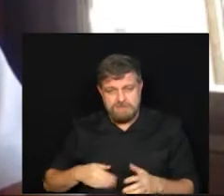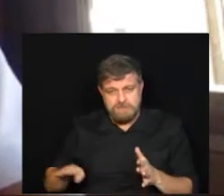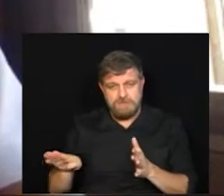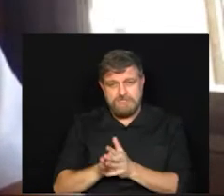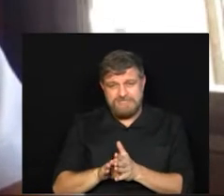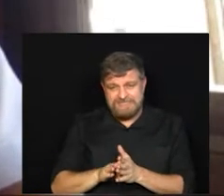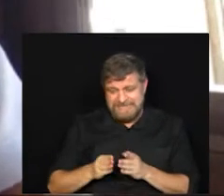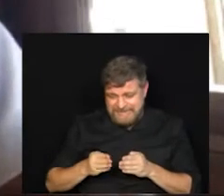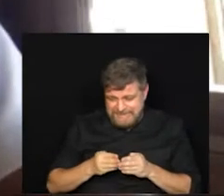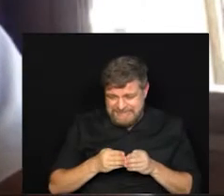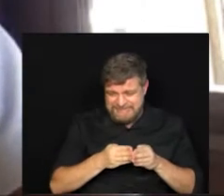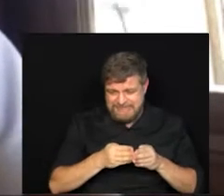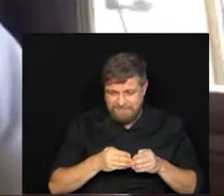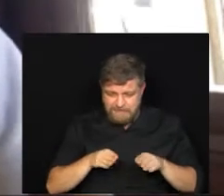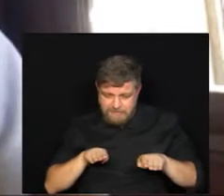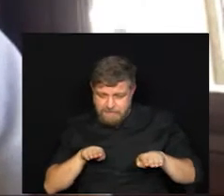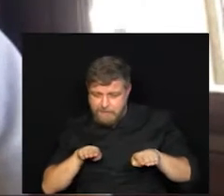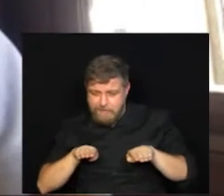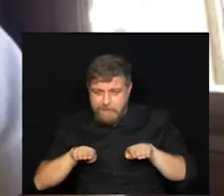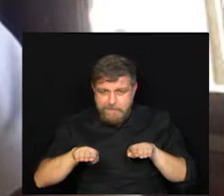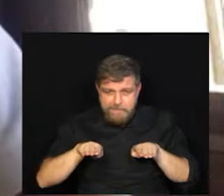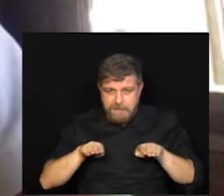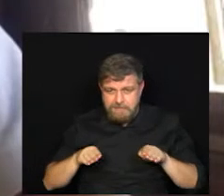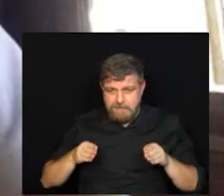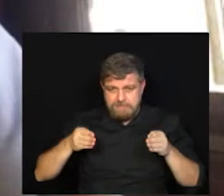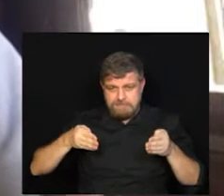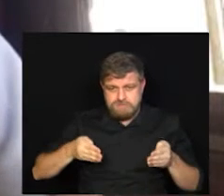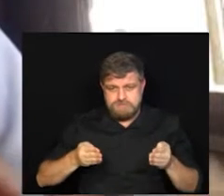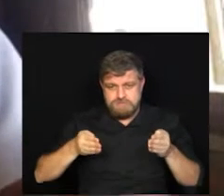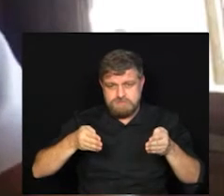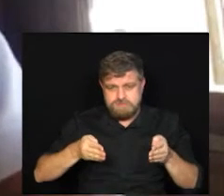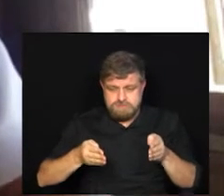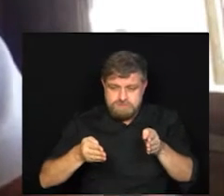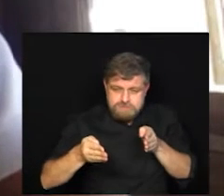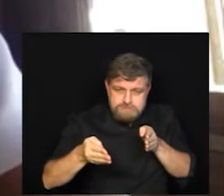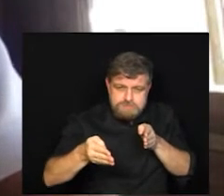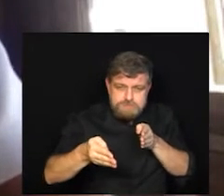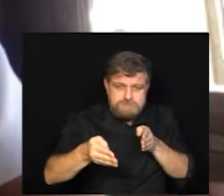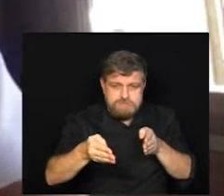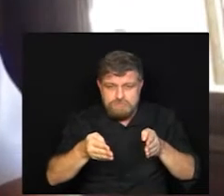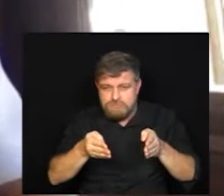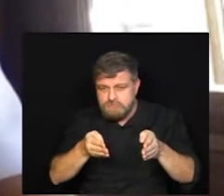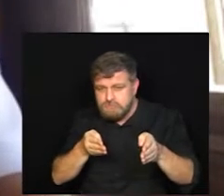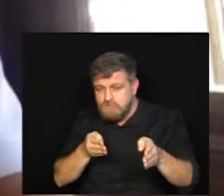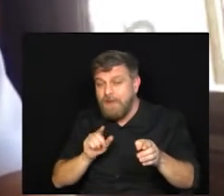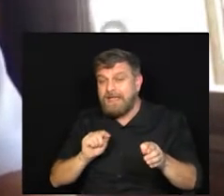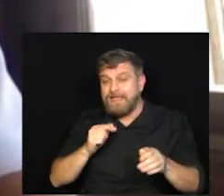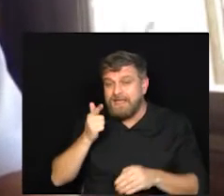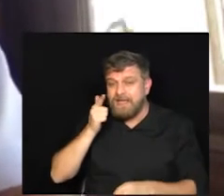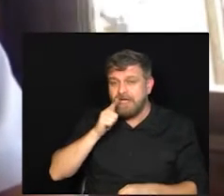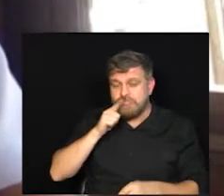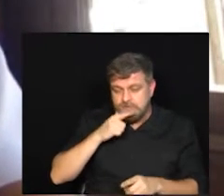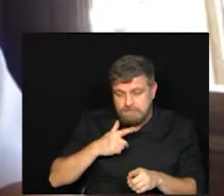na frente do barco menor. E se eu não conseguir alcançar, eu perco, entendeu? Então, tem essa fórmula.